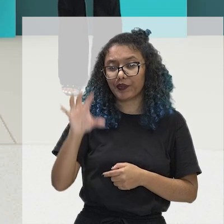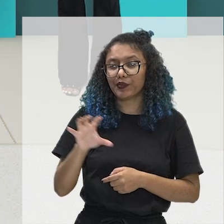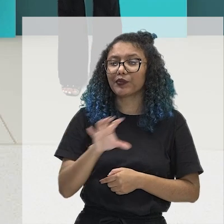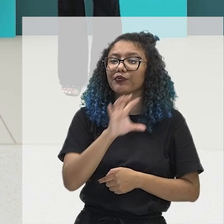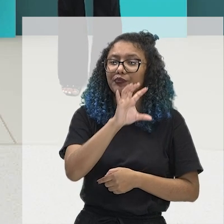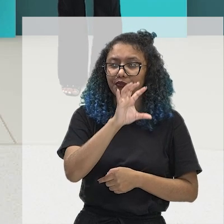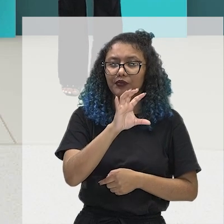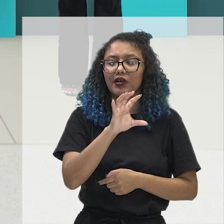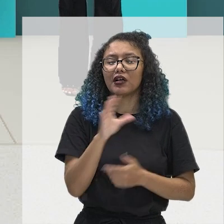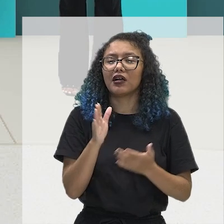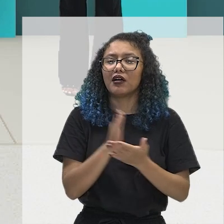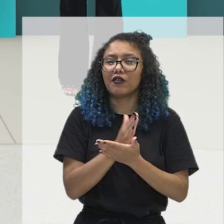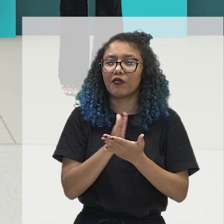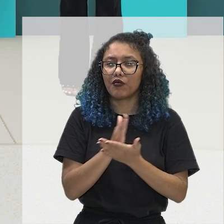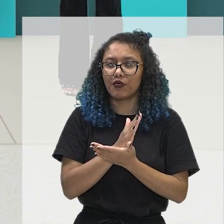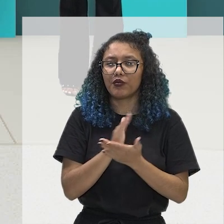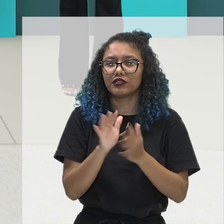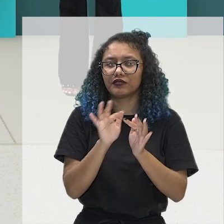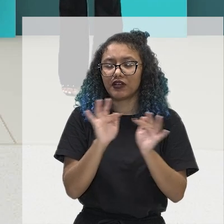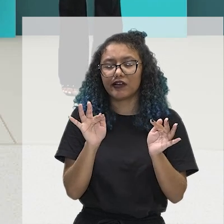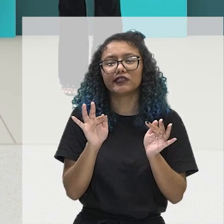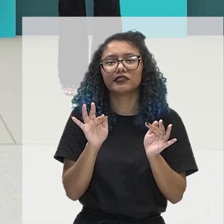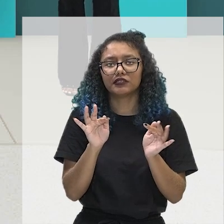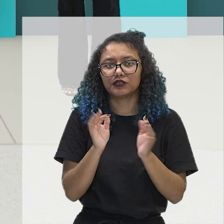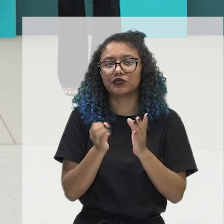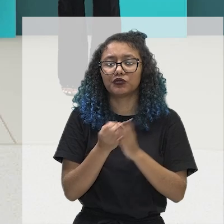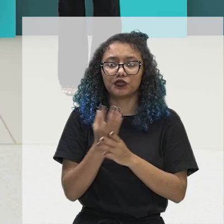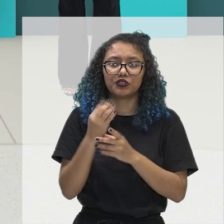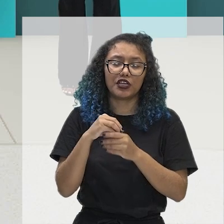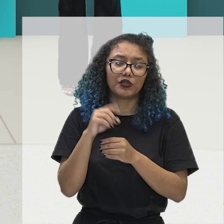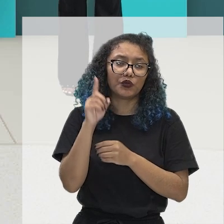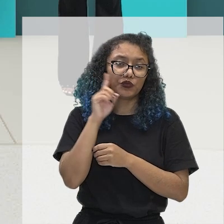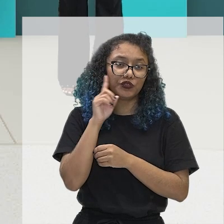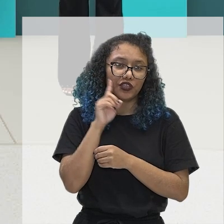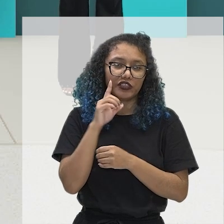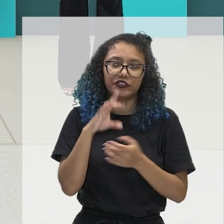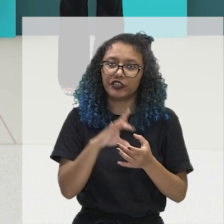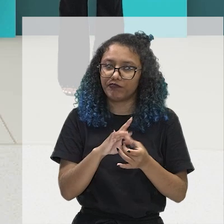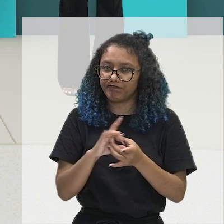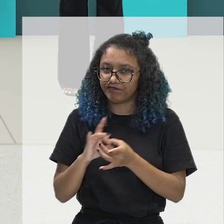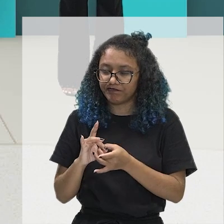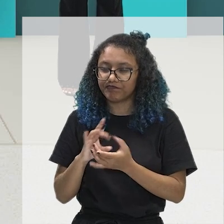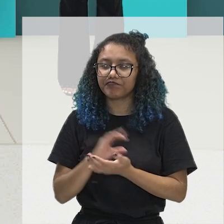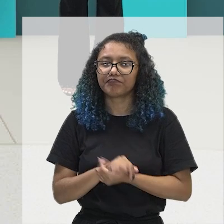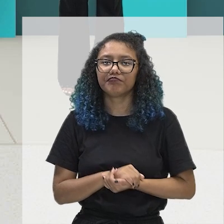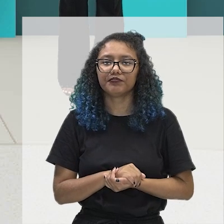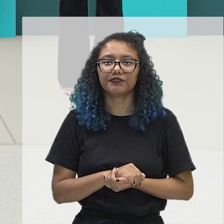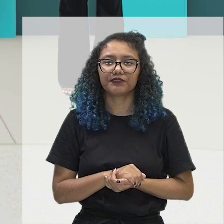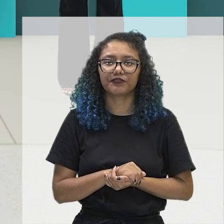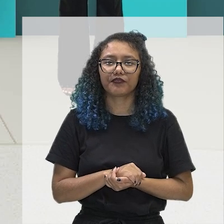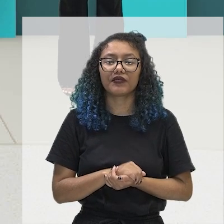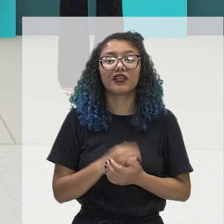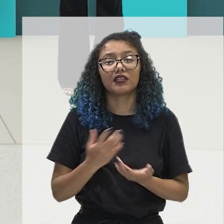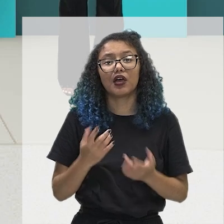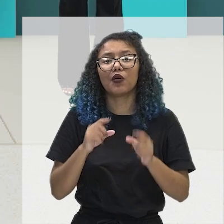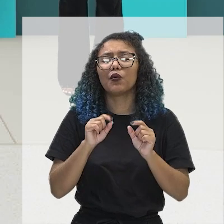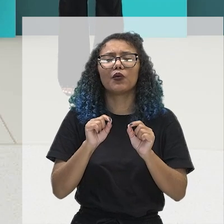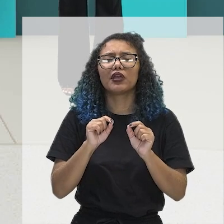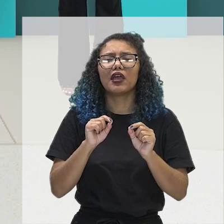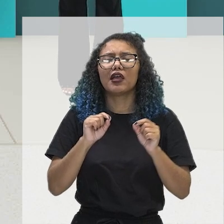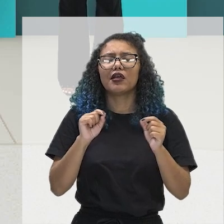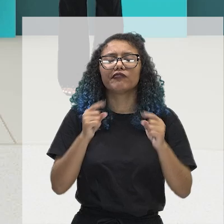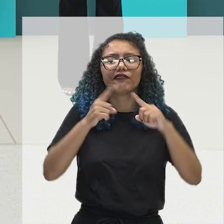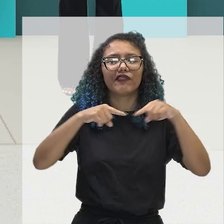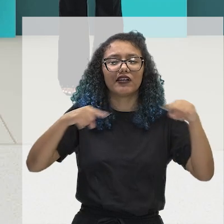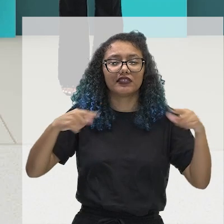com a região, algumas expressões aí surgem, né, no dia a dia. Então, isso é variação linguística.